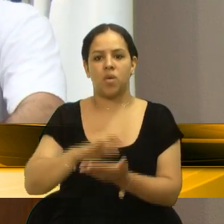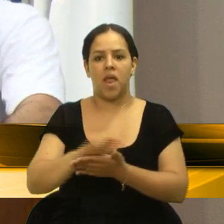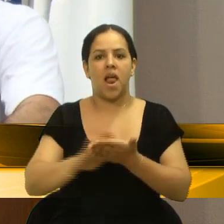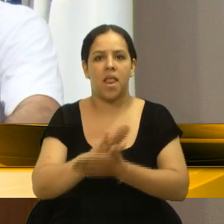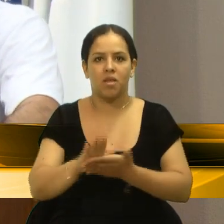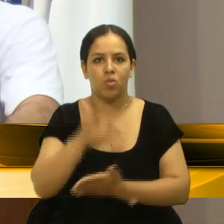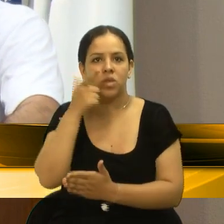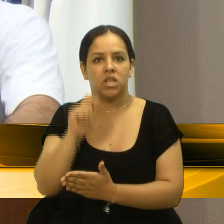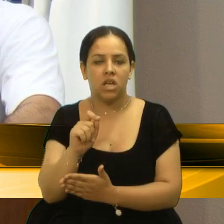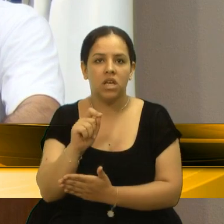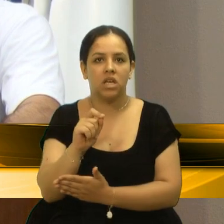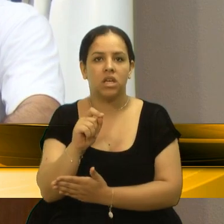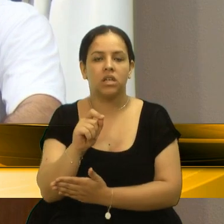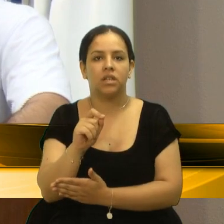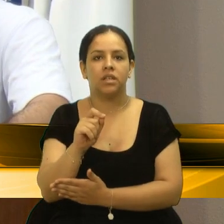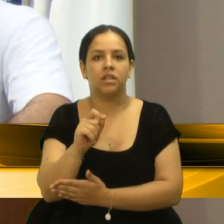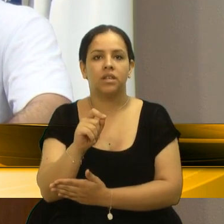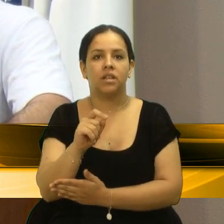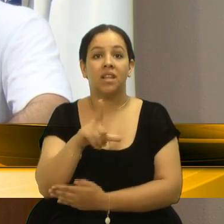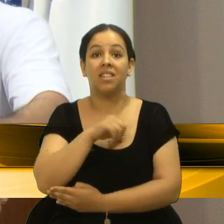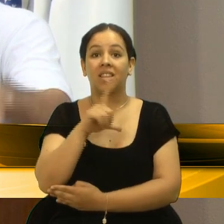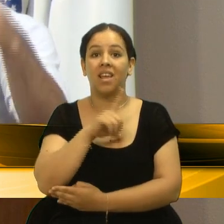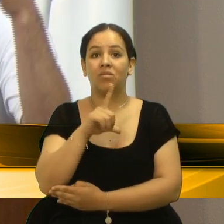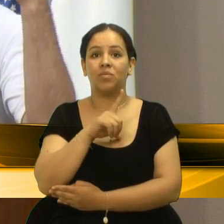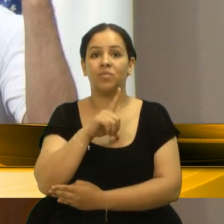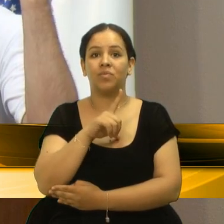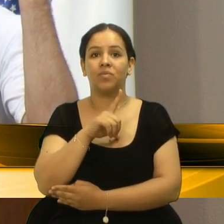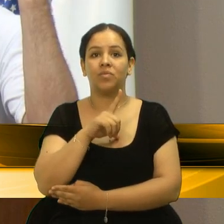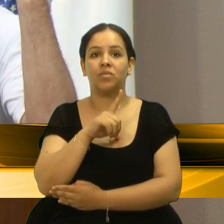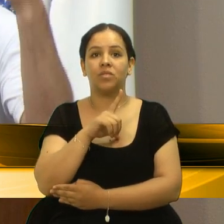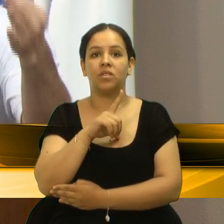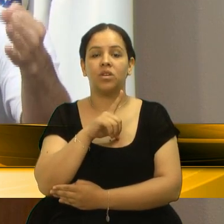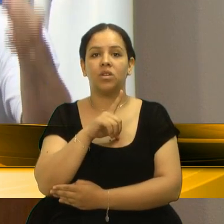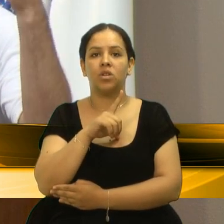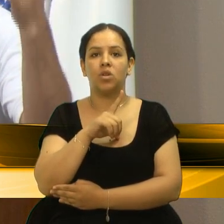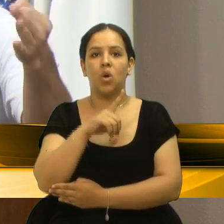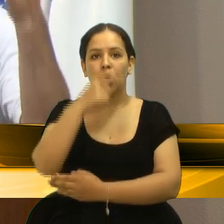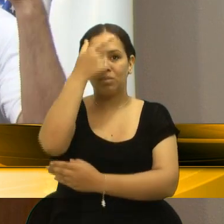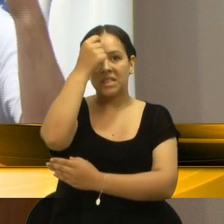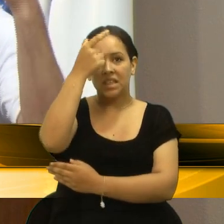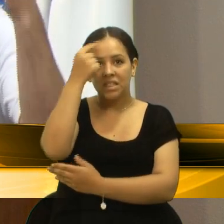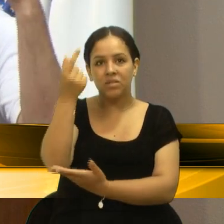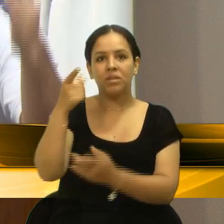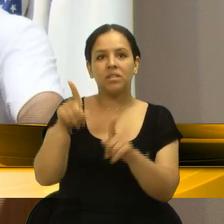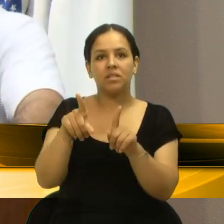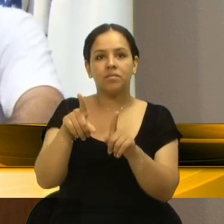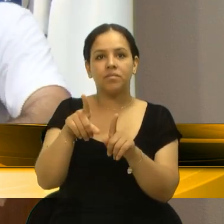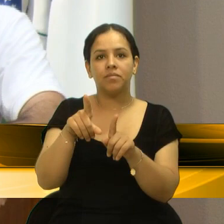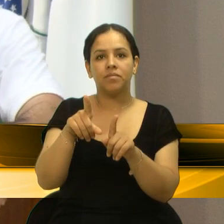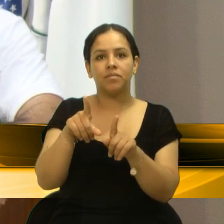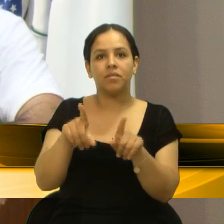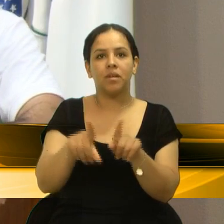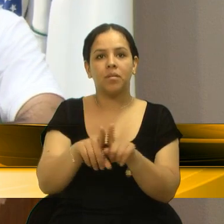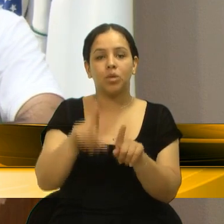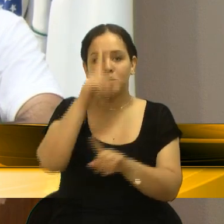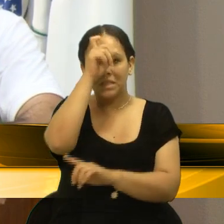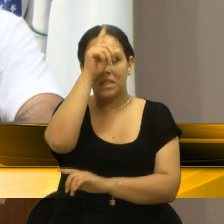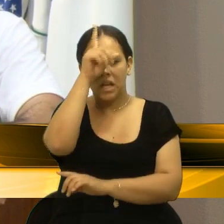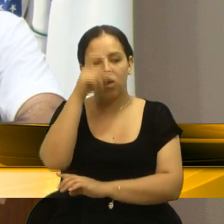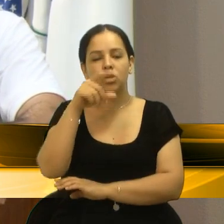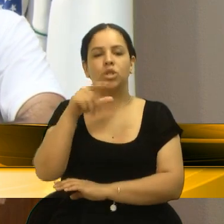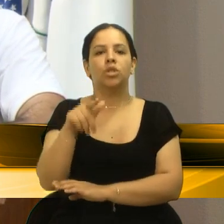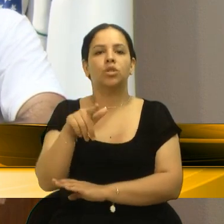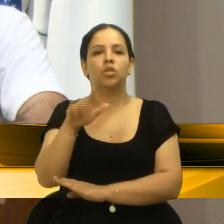Nós temos um hospital geral, que o prefeito deu um calote no hospital geral de 4 milhões, 130 leitos poderiam